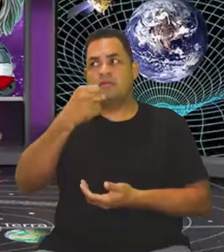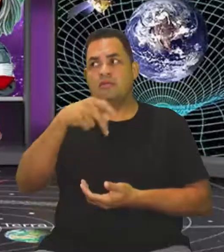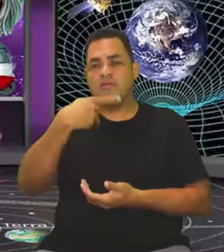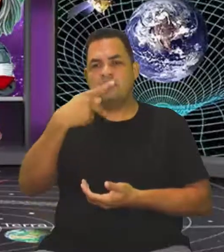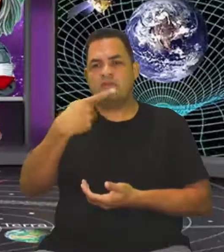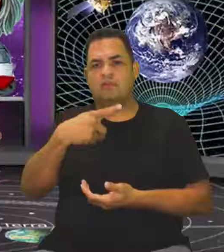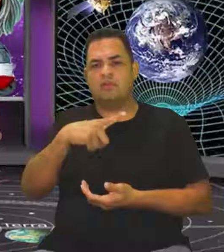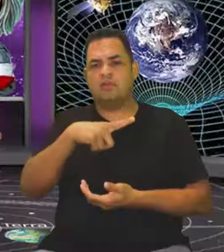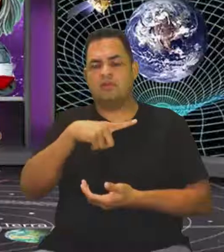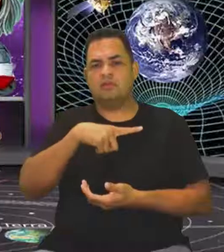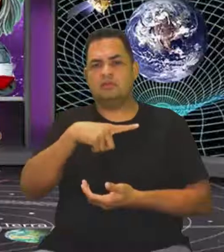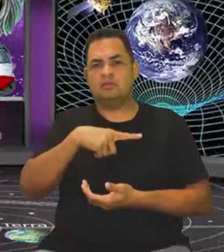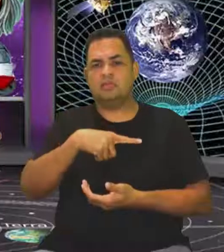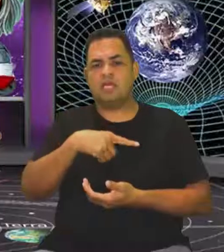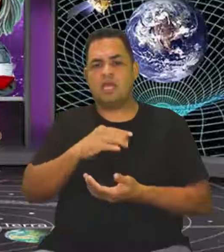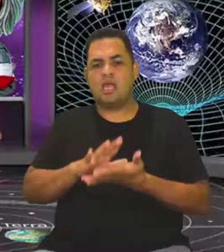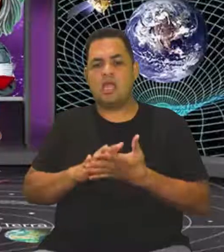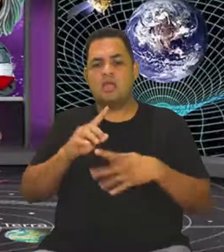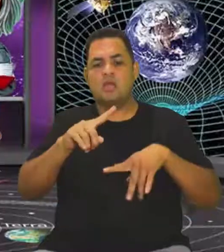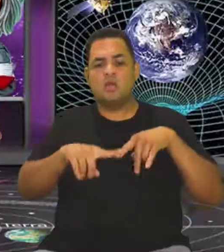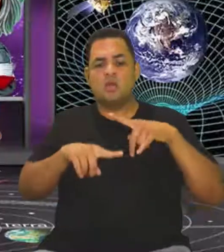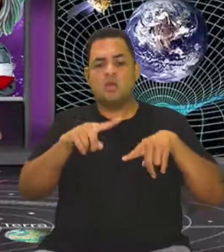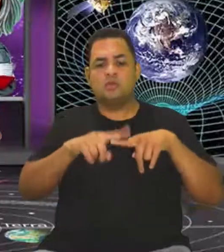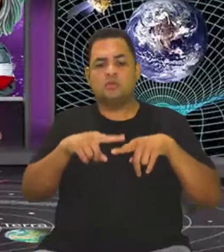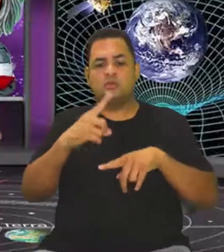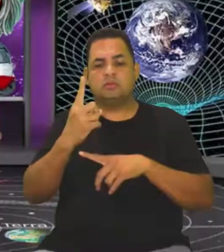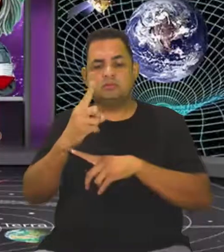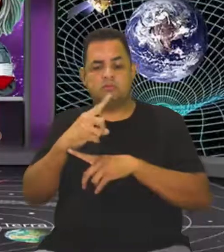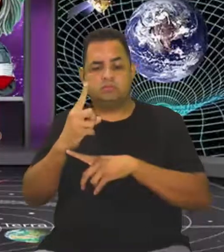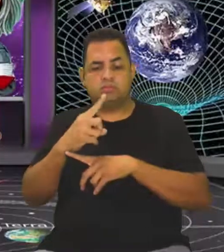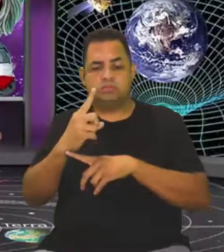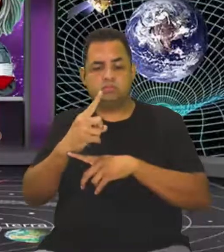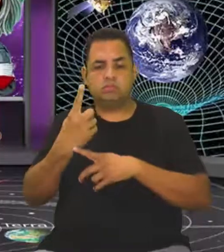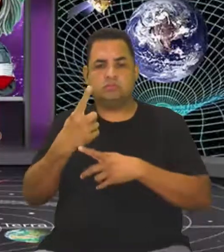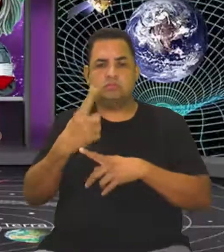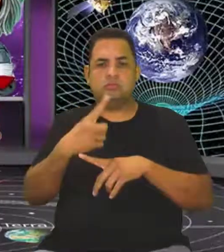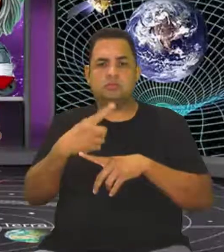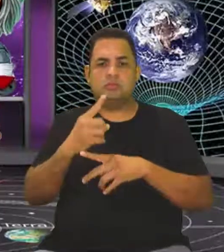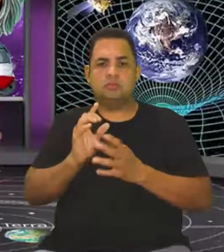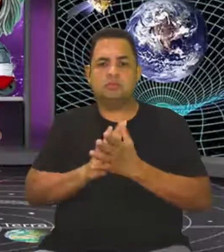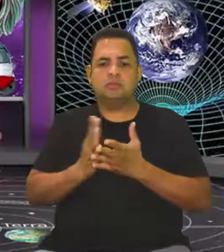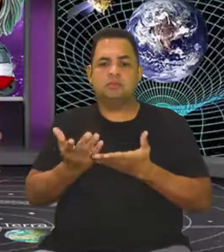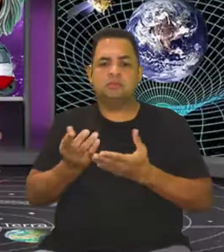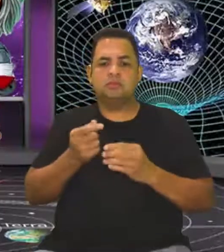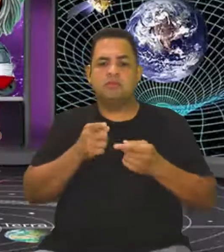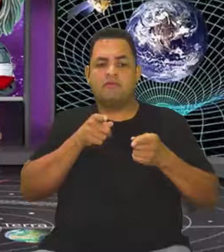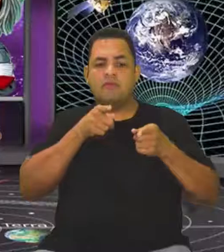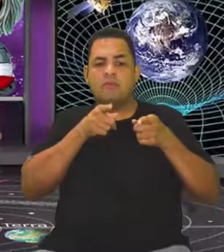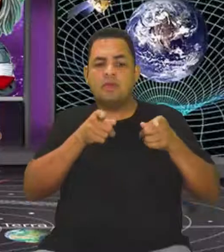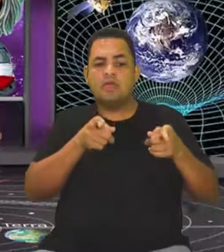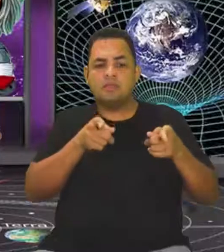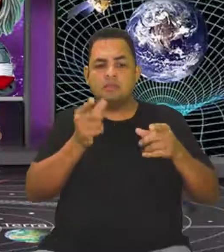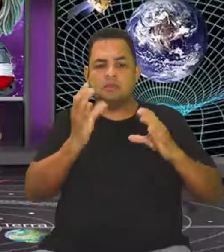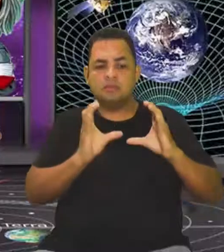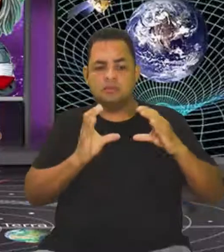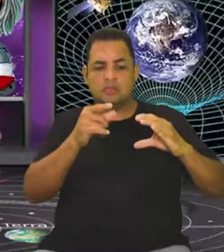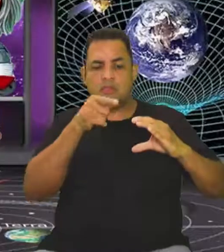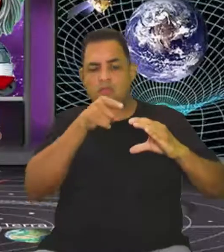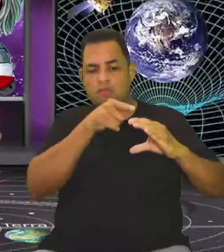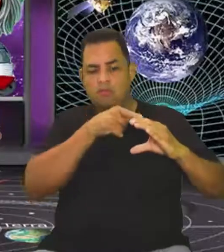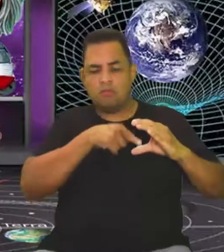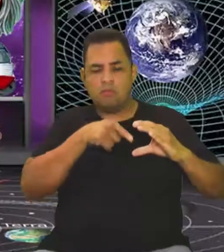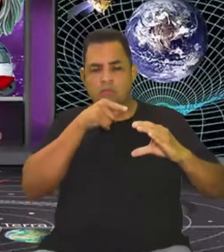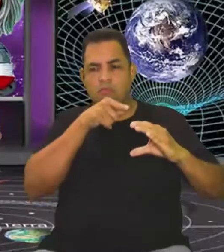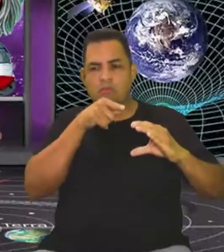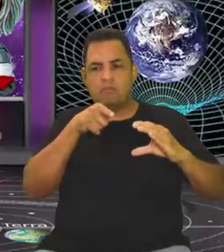nós temos aparelhos de medidas elétricas, ou seja, tem aparelhos que se eu colocar no circuito, eu posso medir